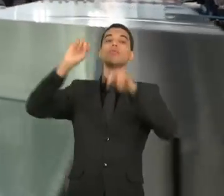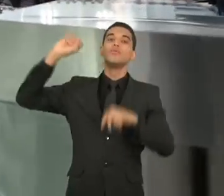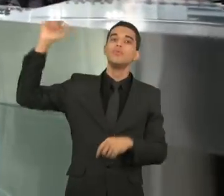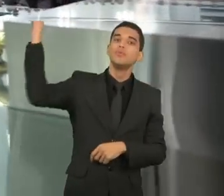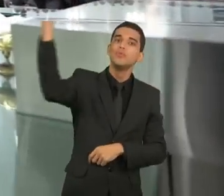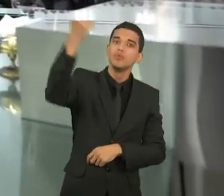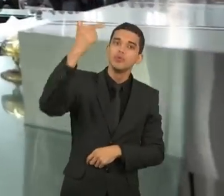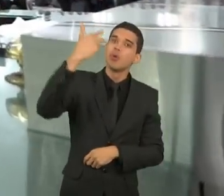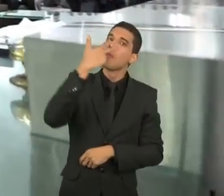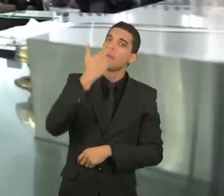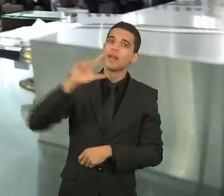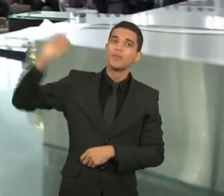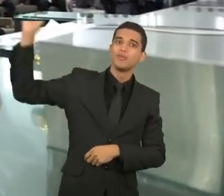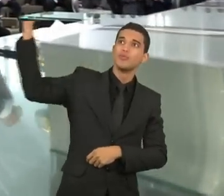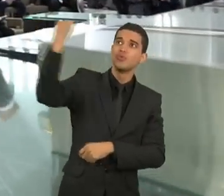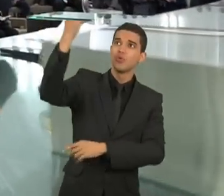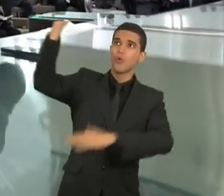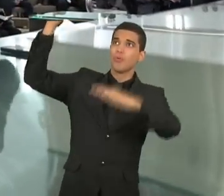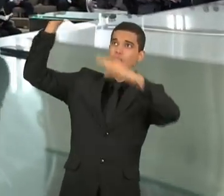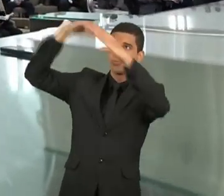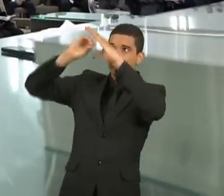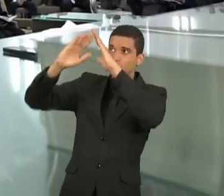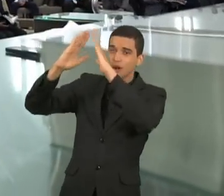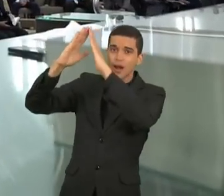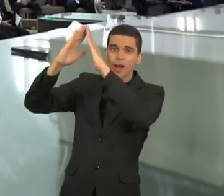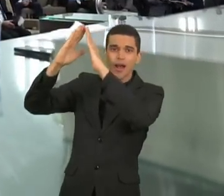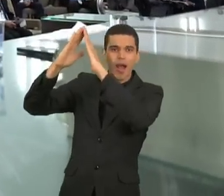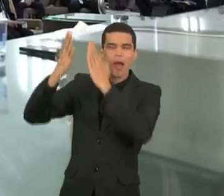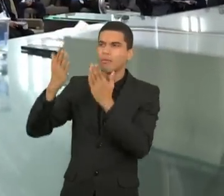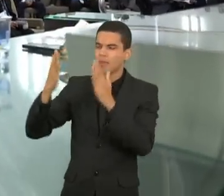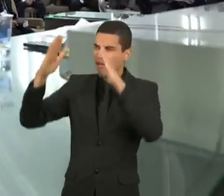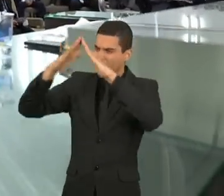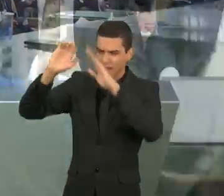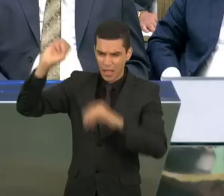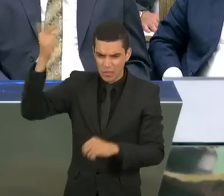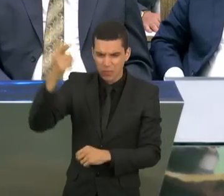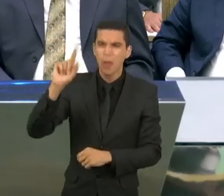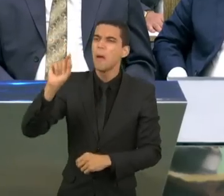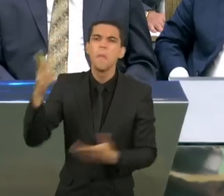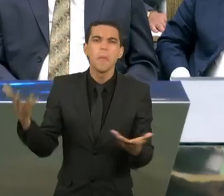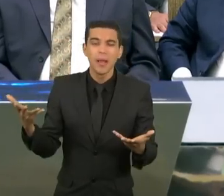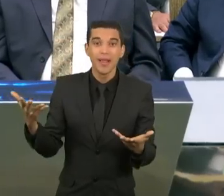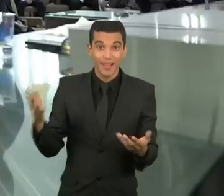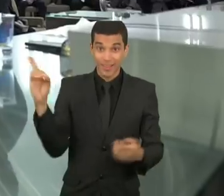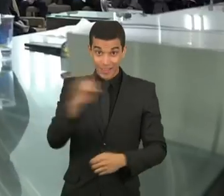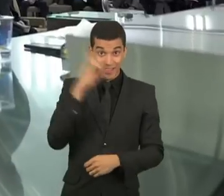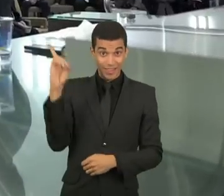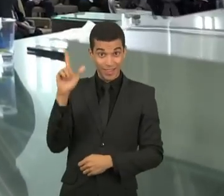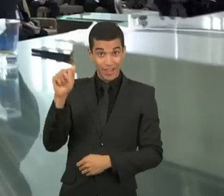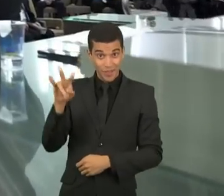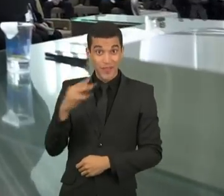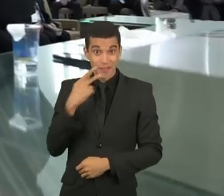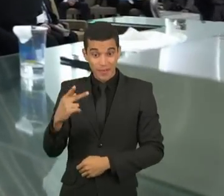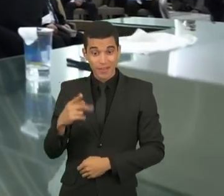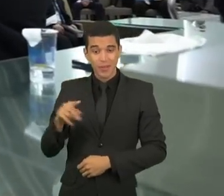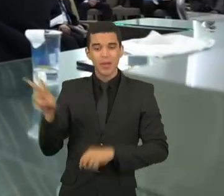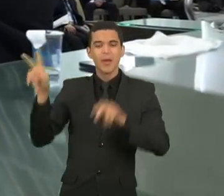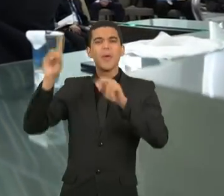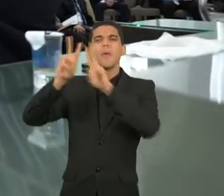sol? Uau! Davi disse, Davi também viu e disse, tem uma tenda para o sol. Como é o nome da tenda? Se